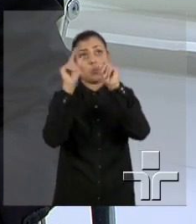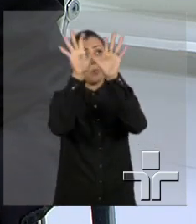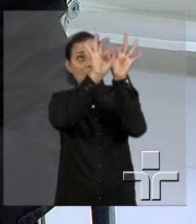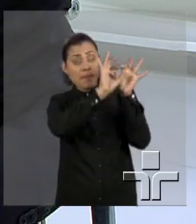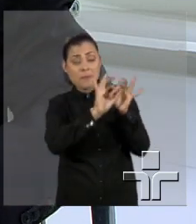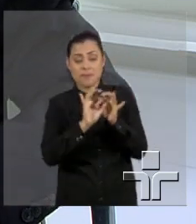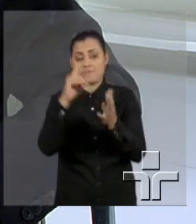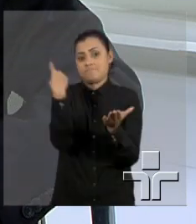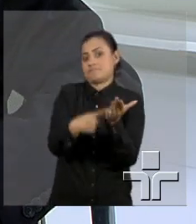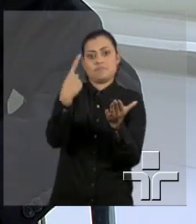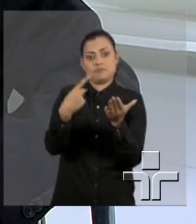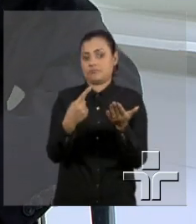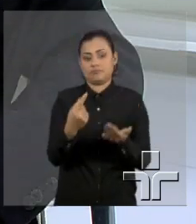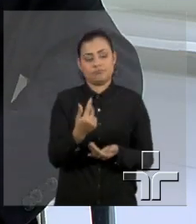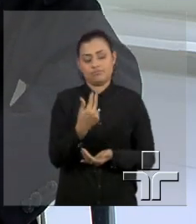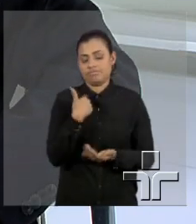contrário.